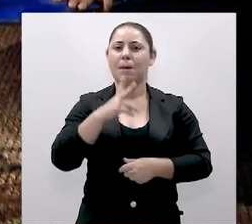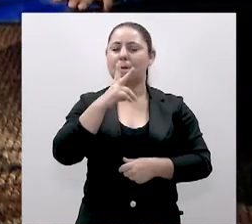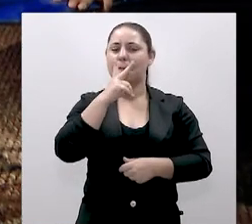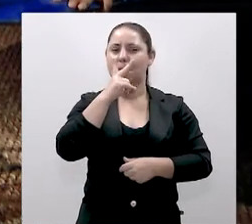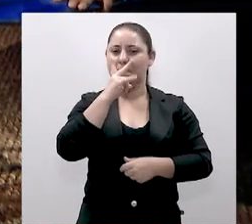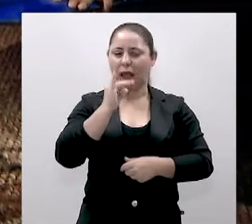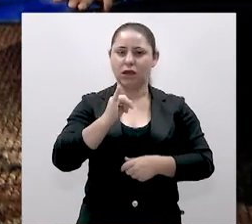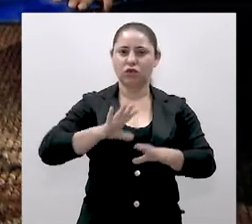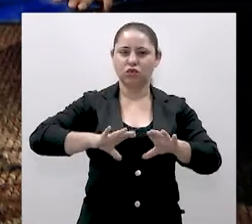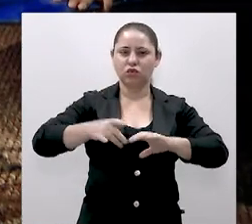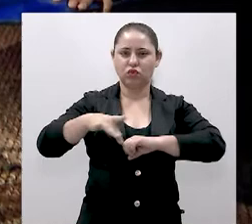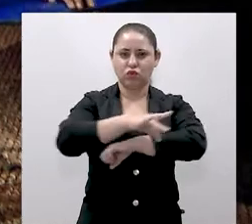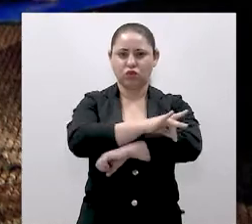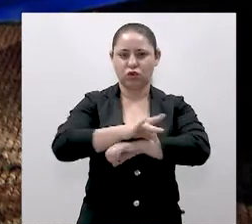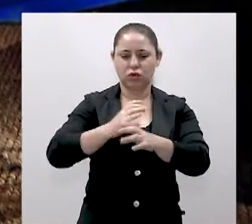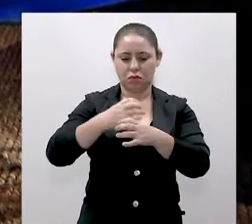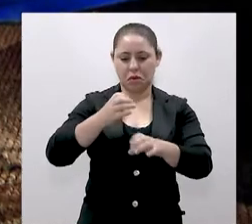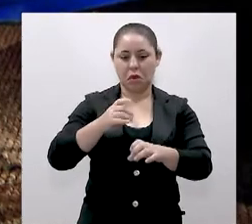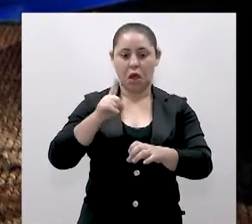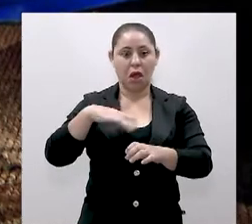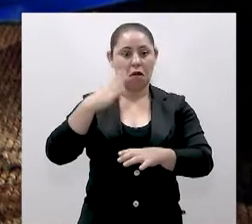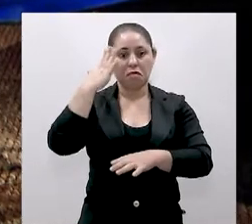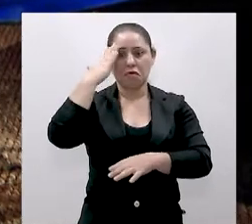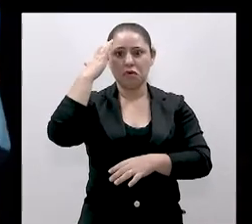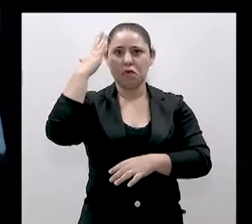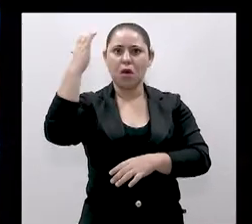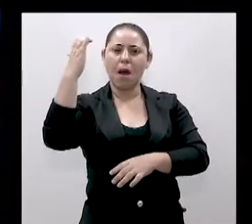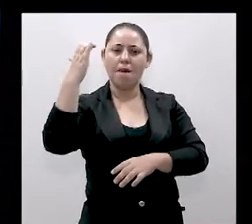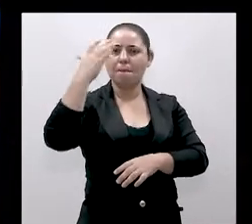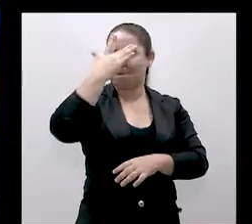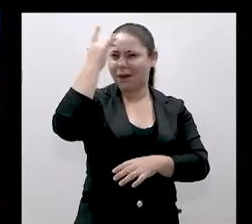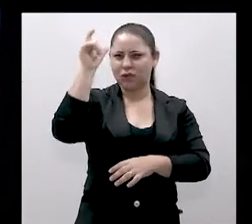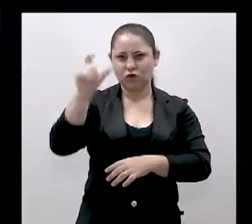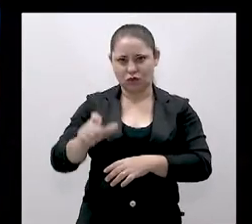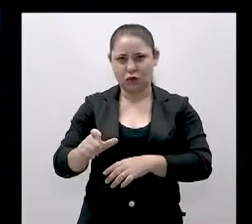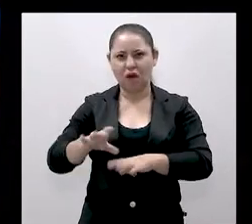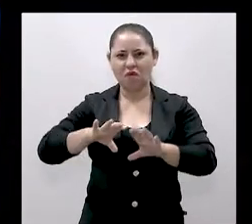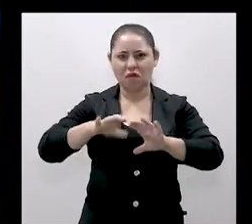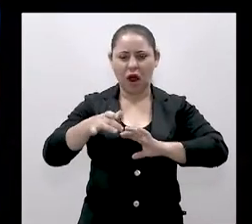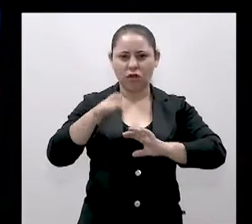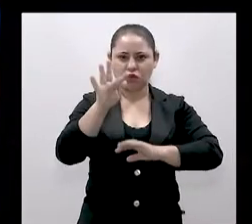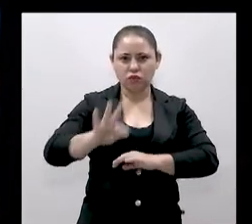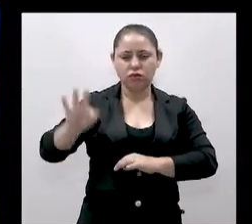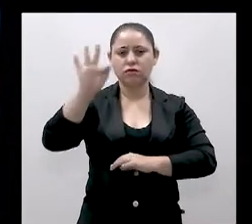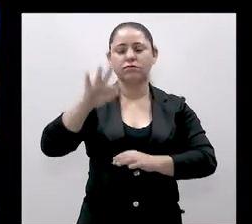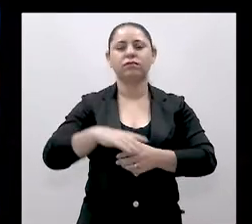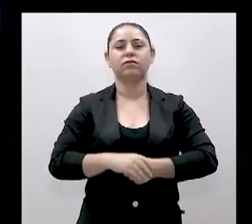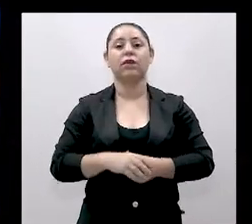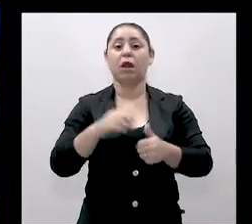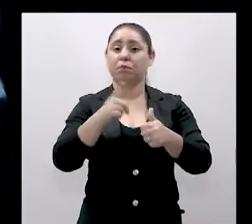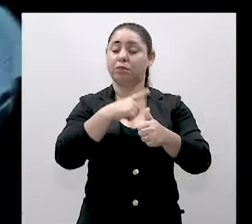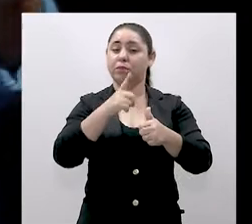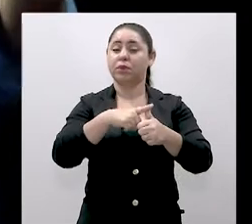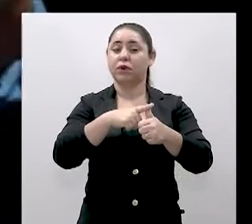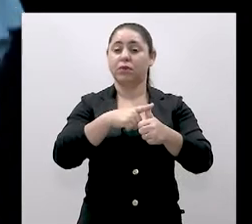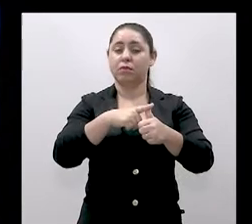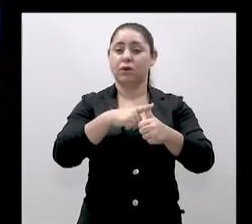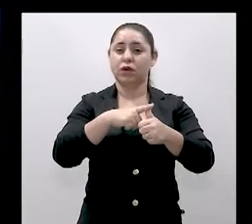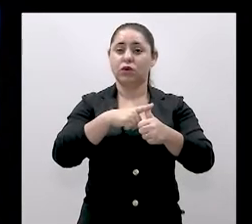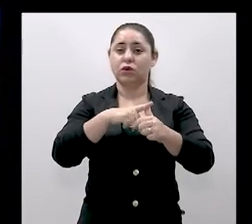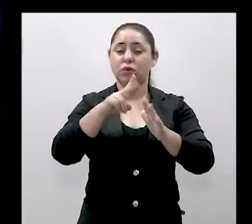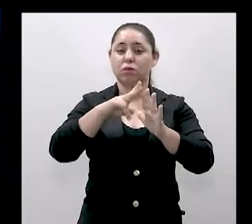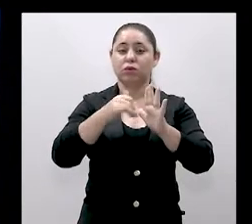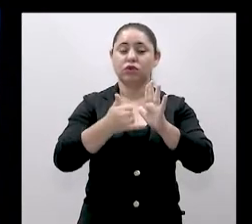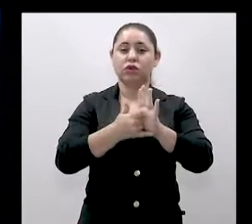naquela época era uma coisa surdo um cara formado Napoli né é o primeiro projeto que ele tocou como Engenheiro foi a